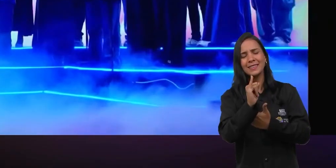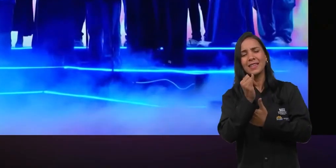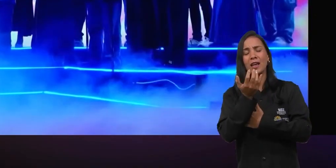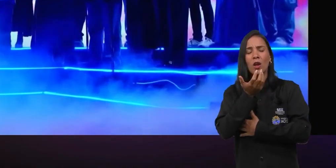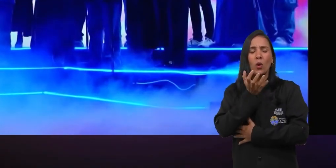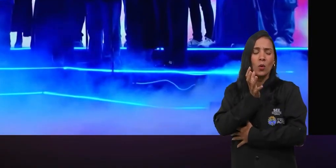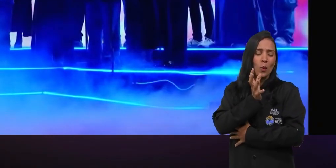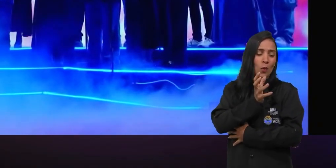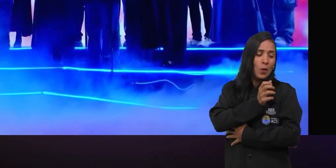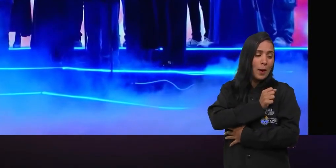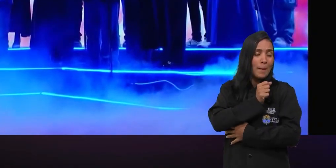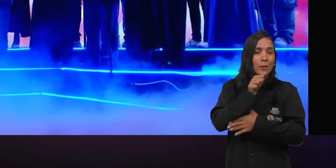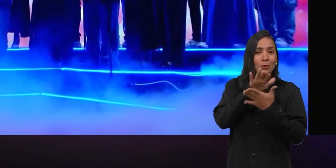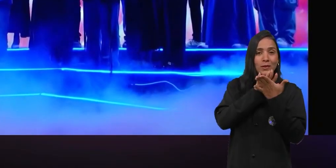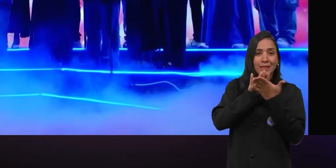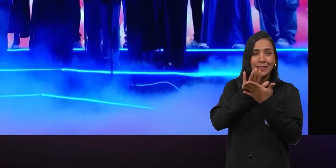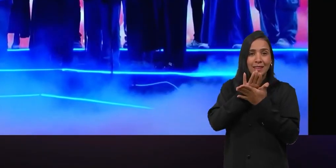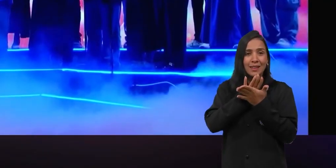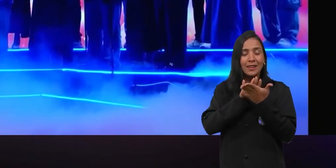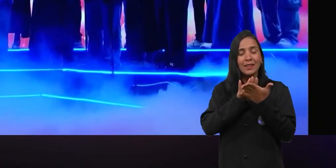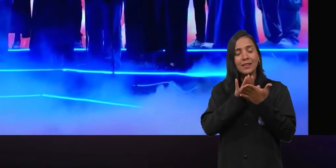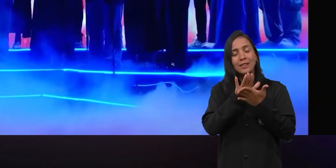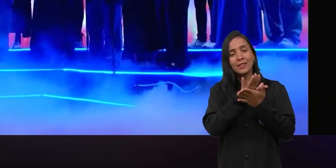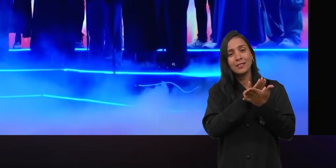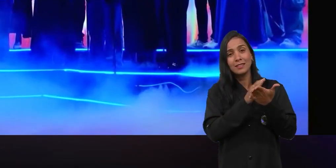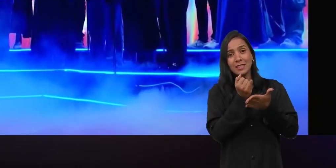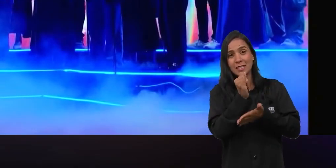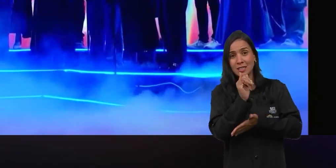amor, sem amor,